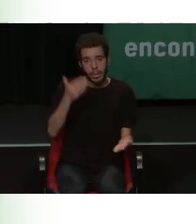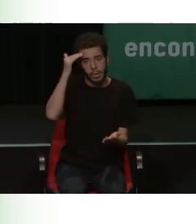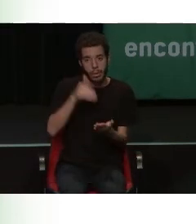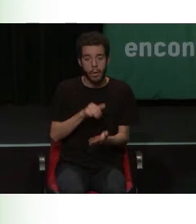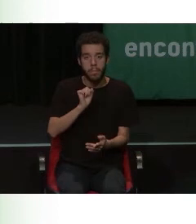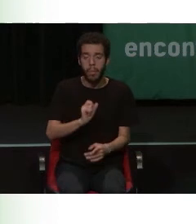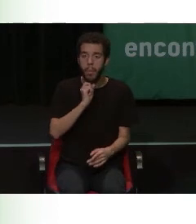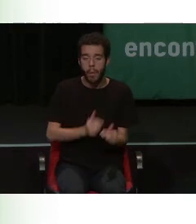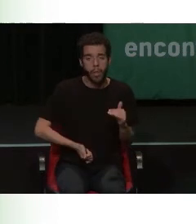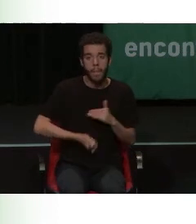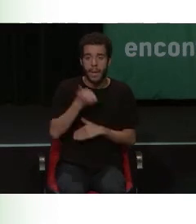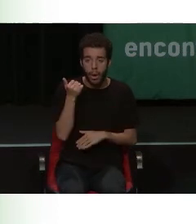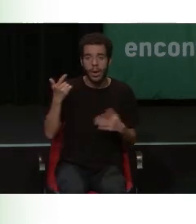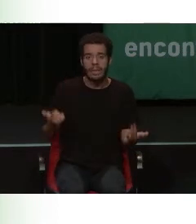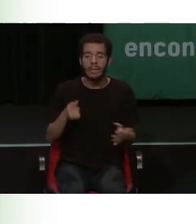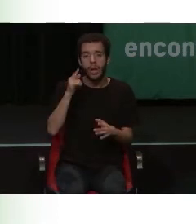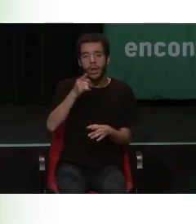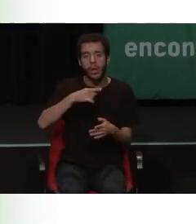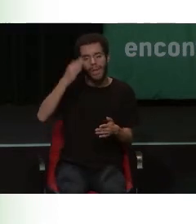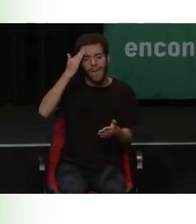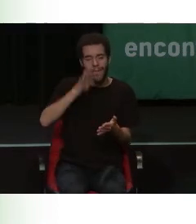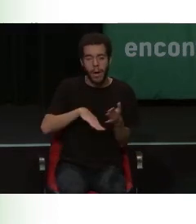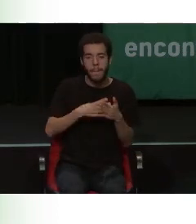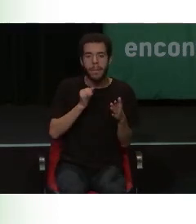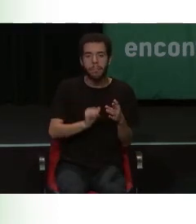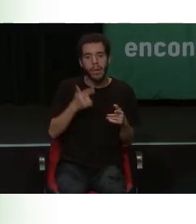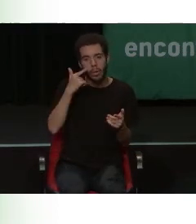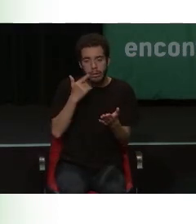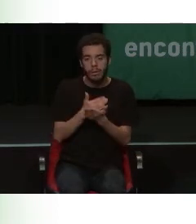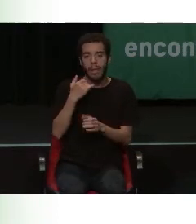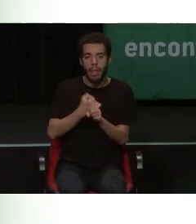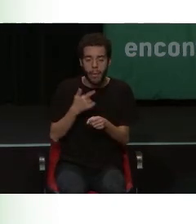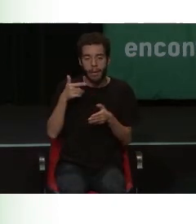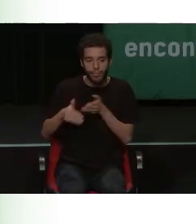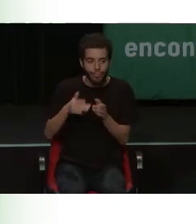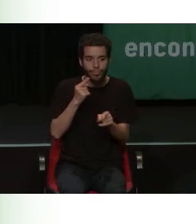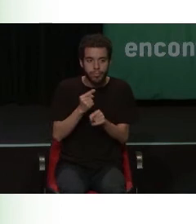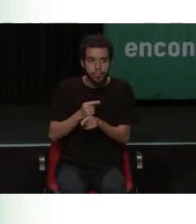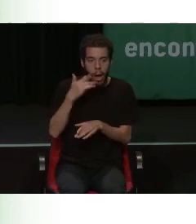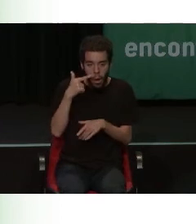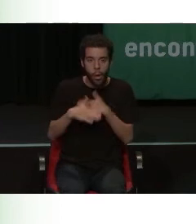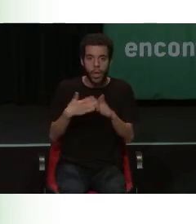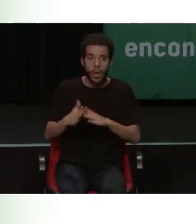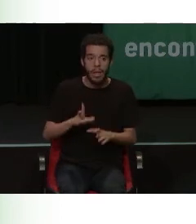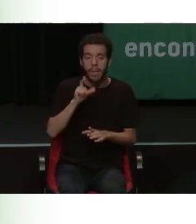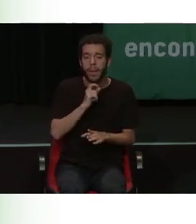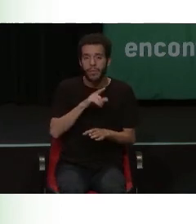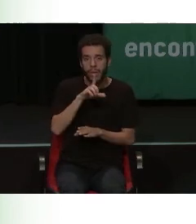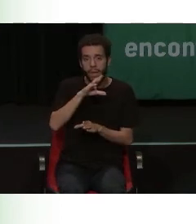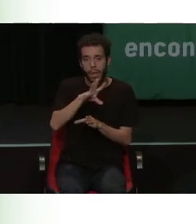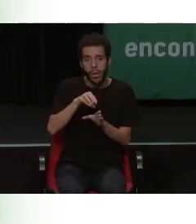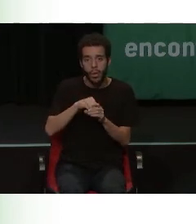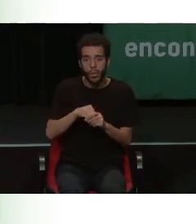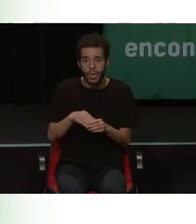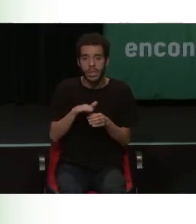poderão ser melhorados e o nosso plano é de continuar a trabalhar nessa direção. eventualmente incluir